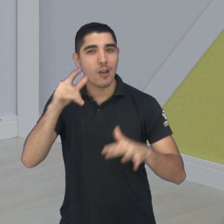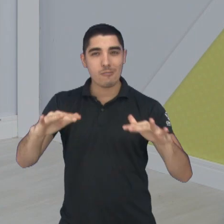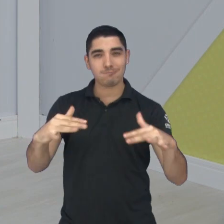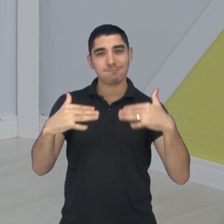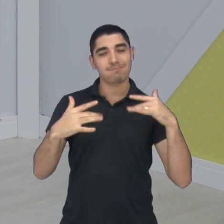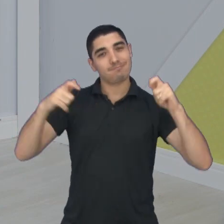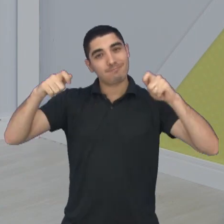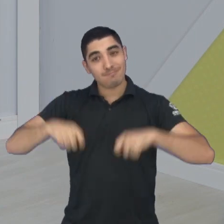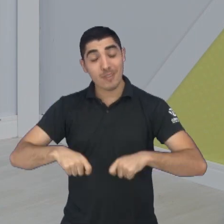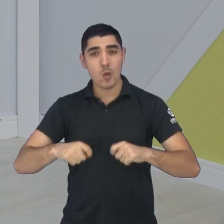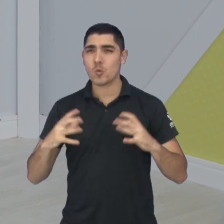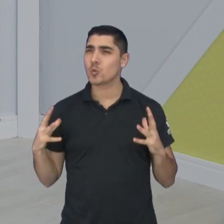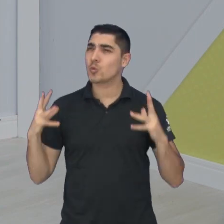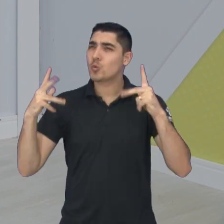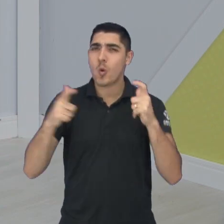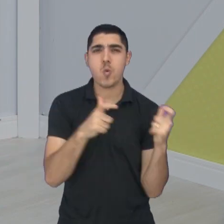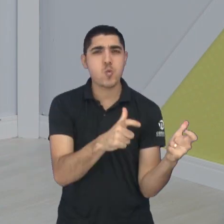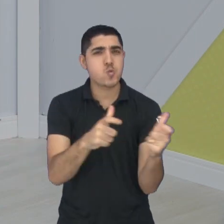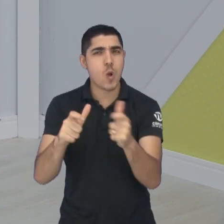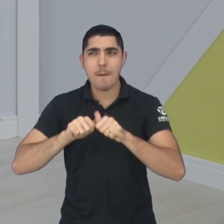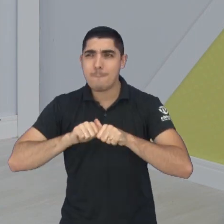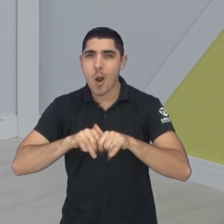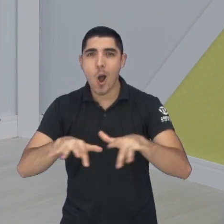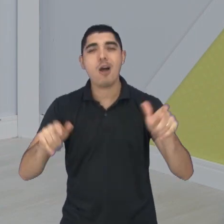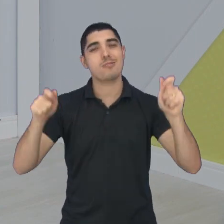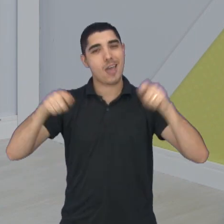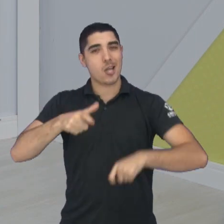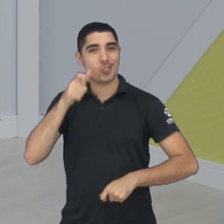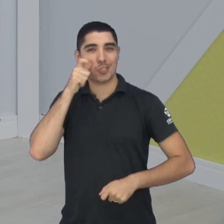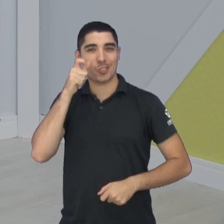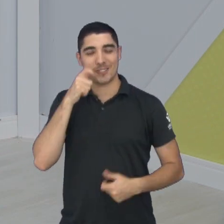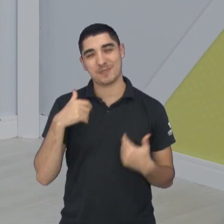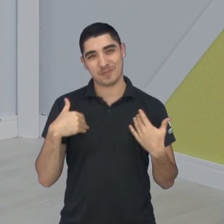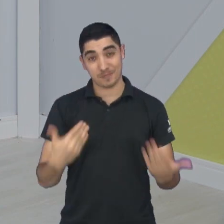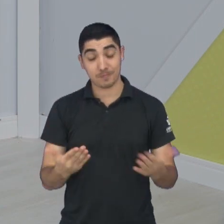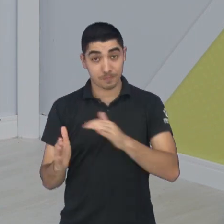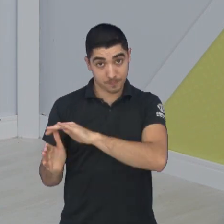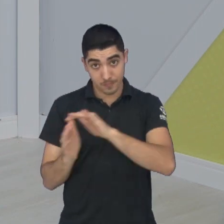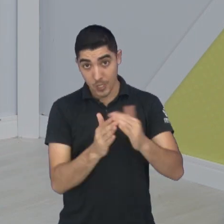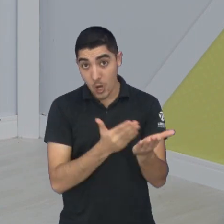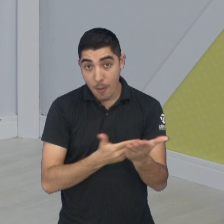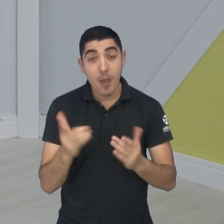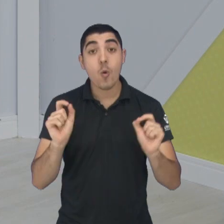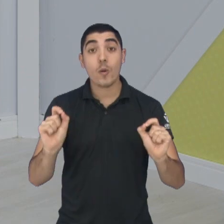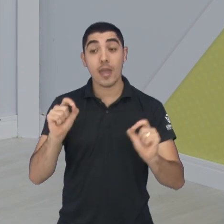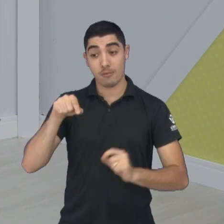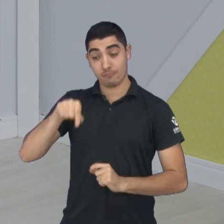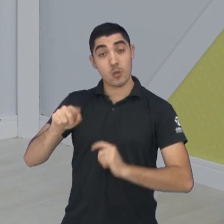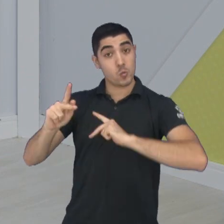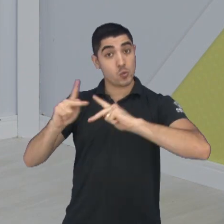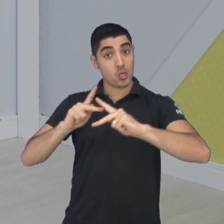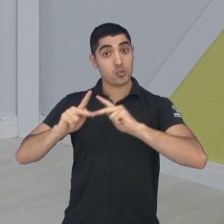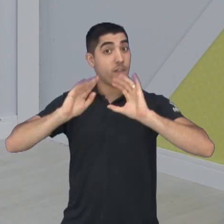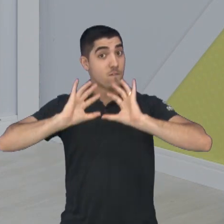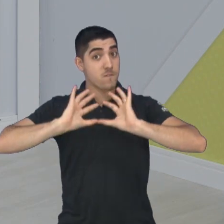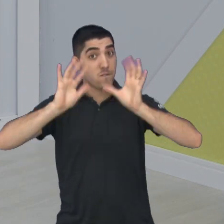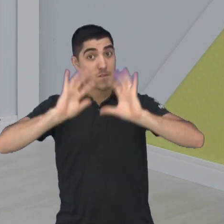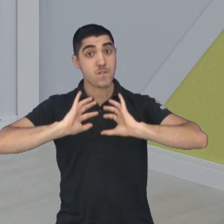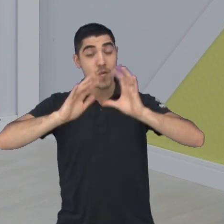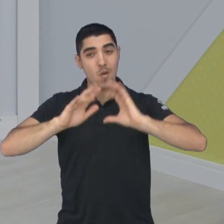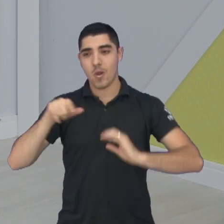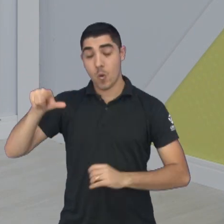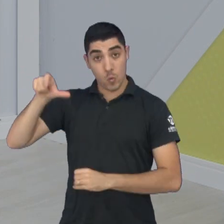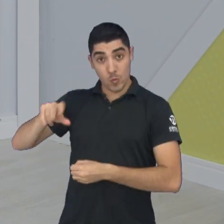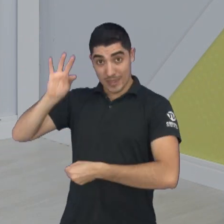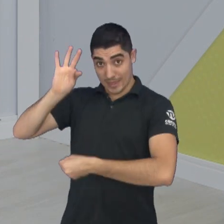Hora do Esporte, onde quer que o nosso sinal chegue. Tá certo? E olha só, a gente começa falando do Farmaconde Vôlei São José. O time do